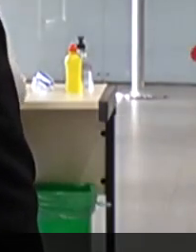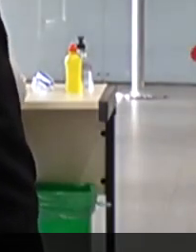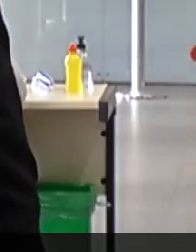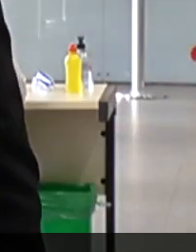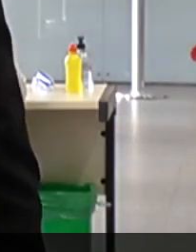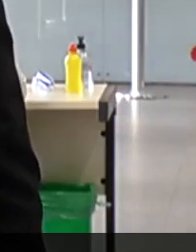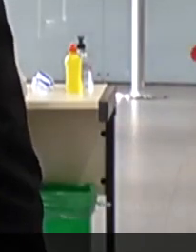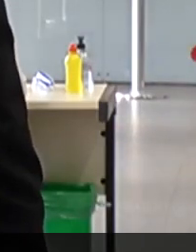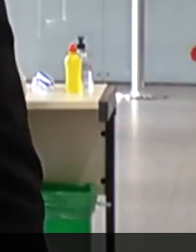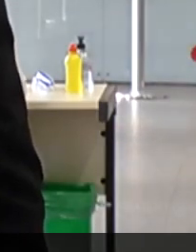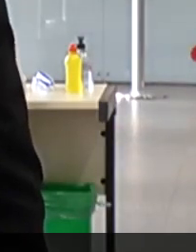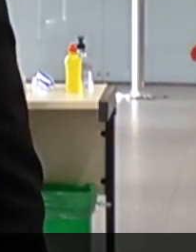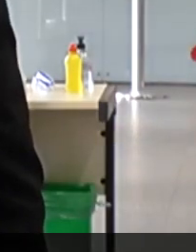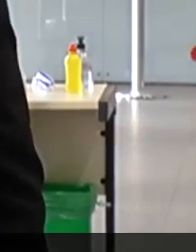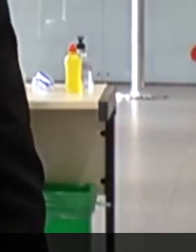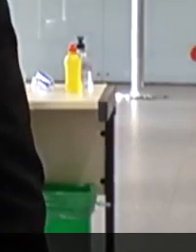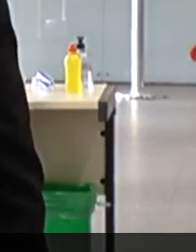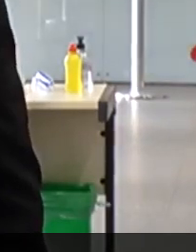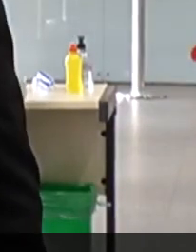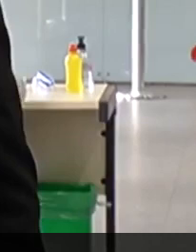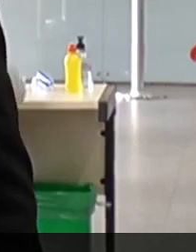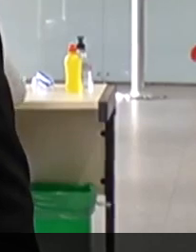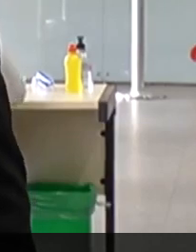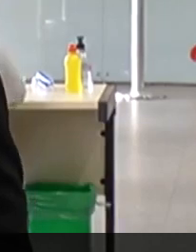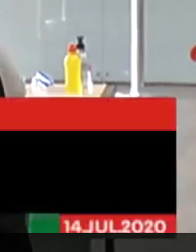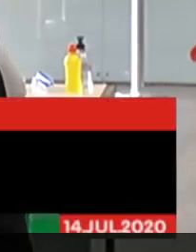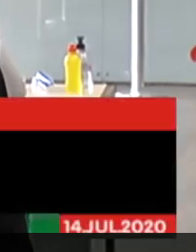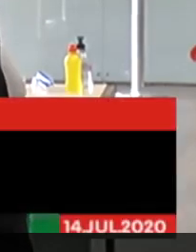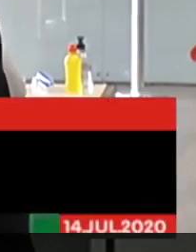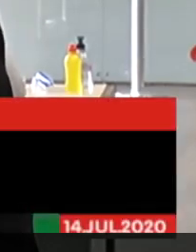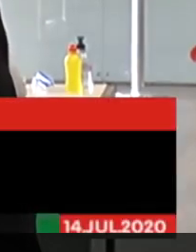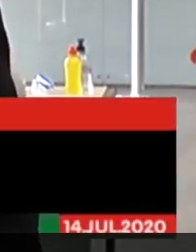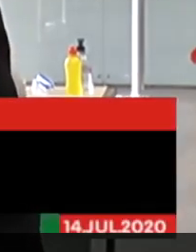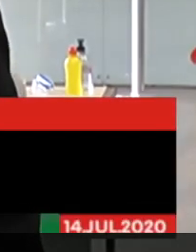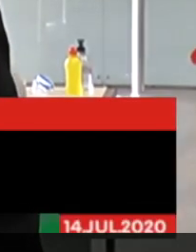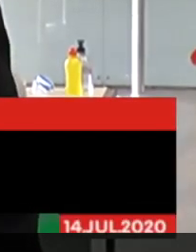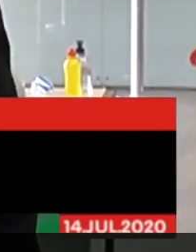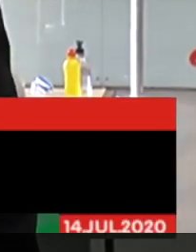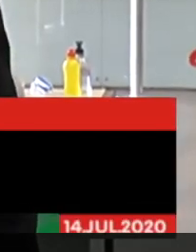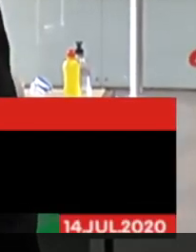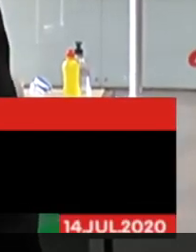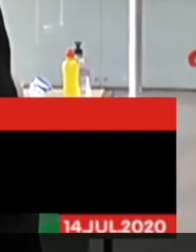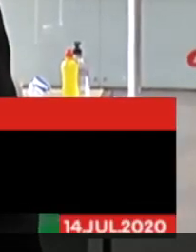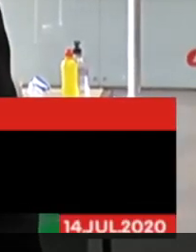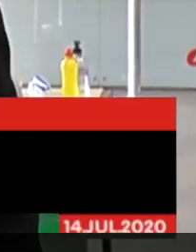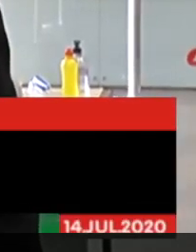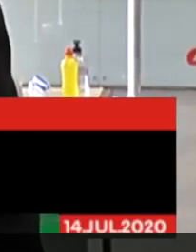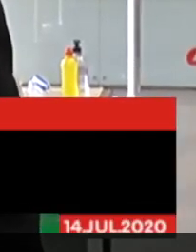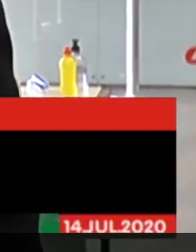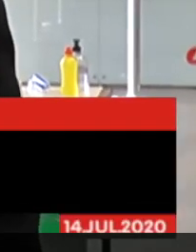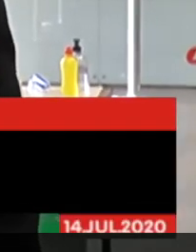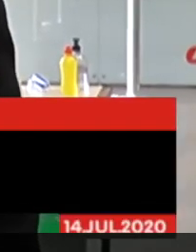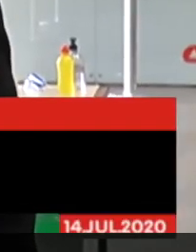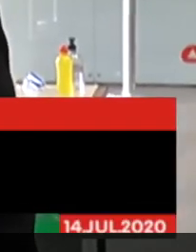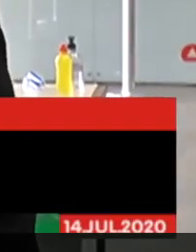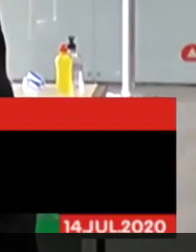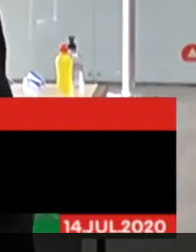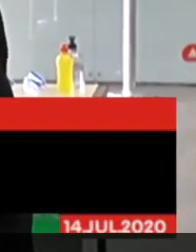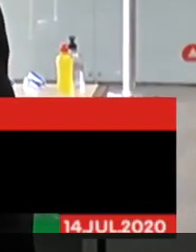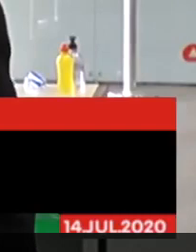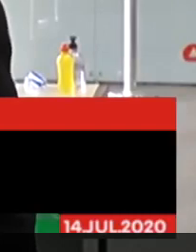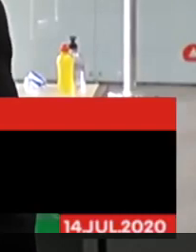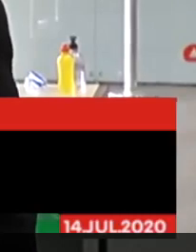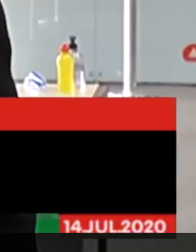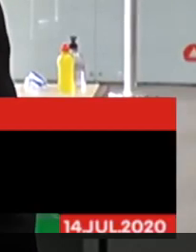Olá, voltamos a falar ao vivo para transmitir daqui a pouco, então, mais uma etapa do seminário da reforma da Previdência